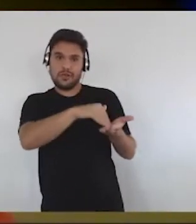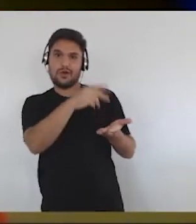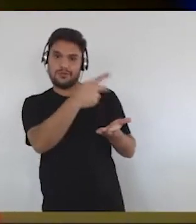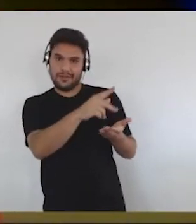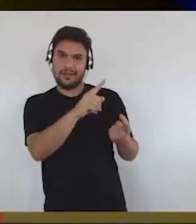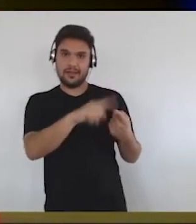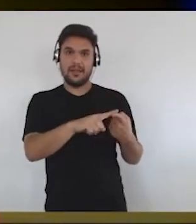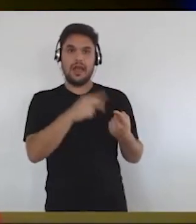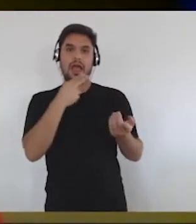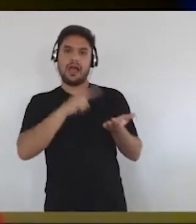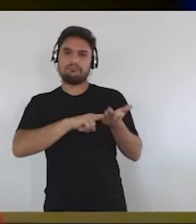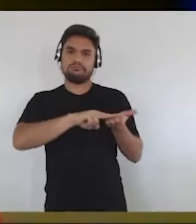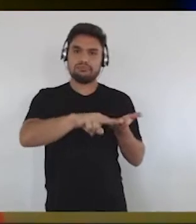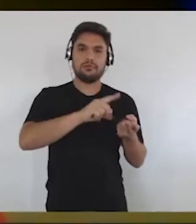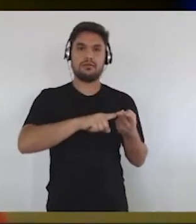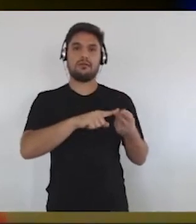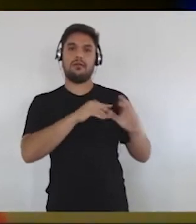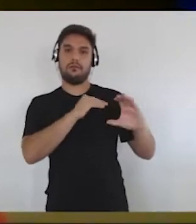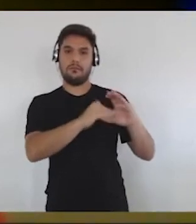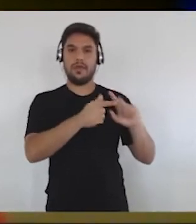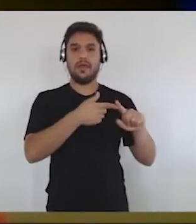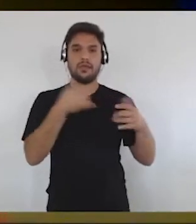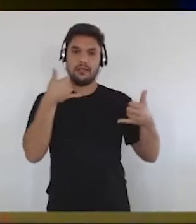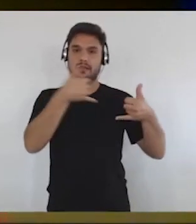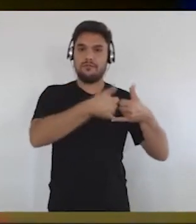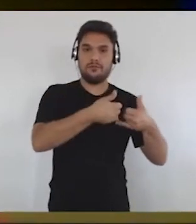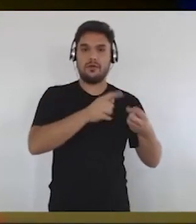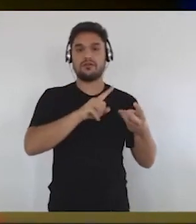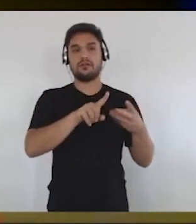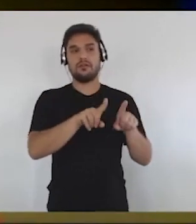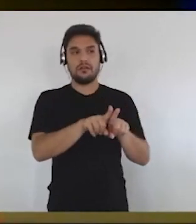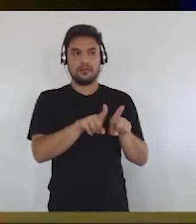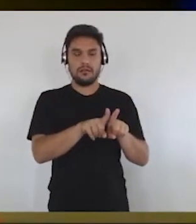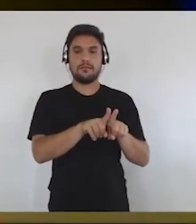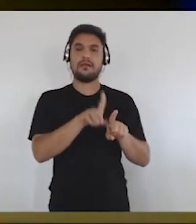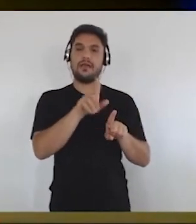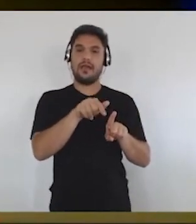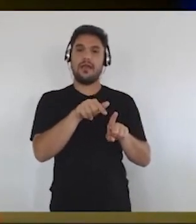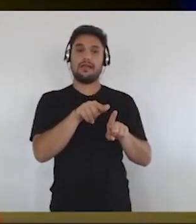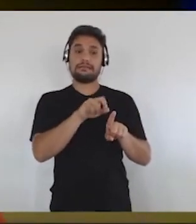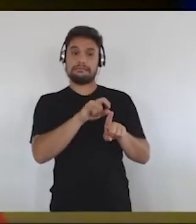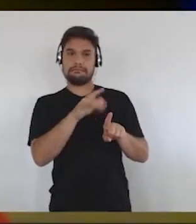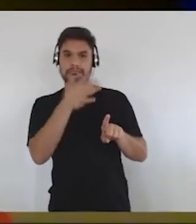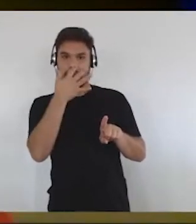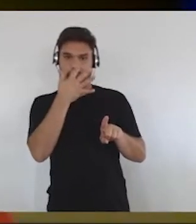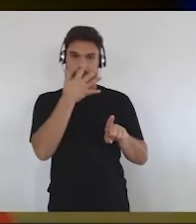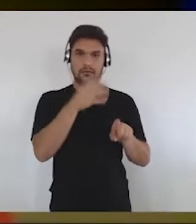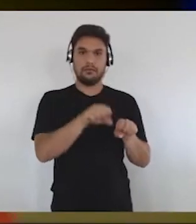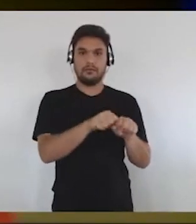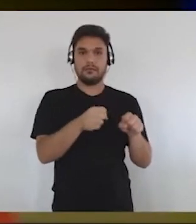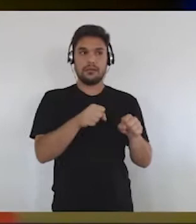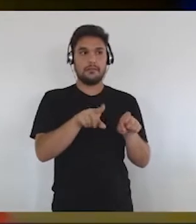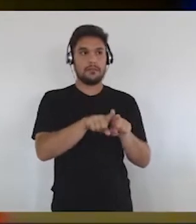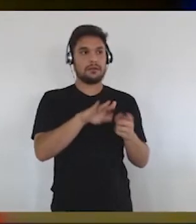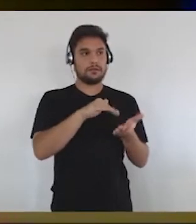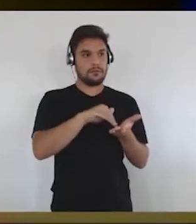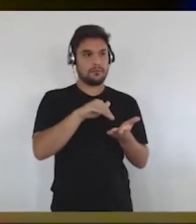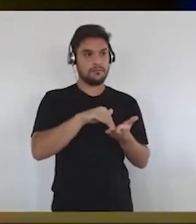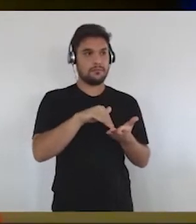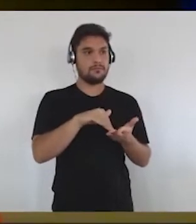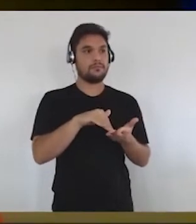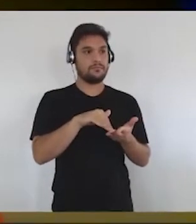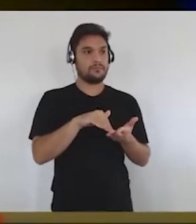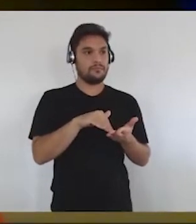citei, correspondência escrita, eletrônica, telefônica, se compreendem como inviolabilidade do próprio escritório. Também